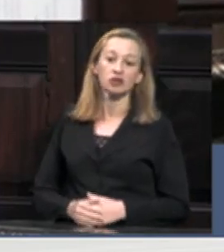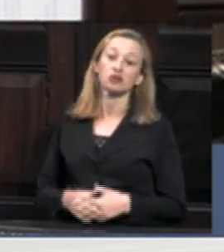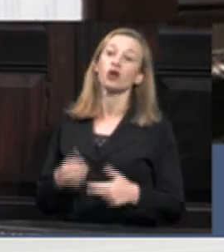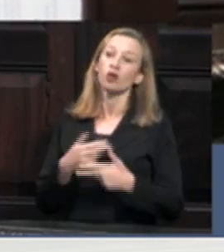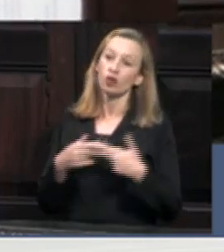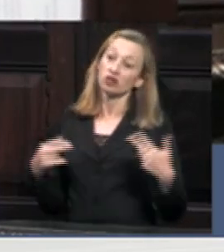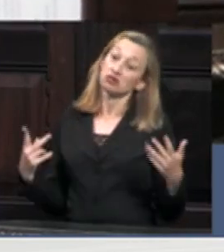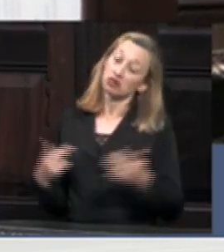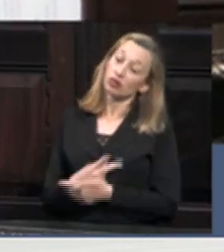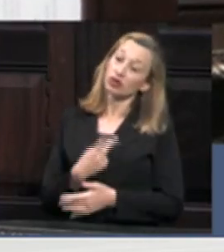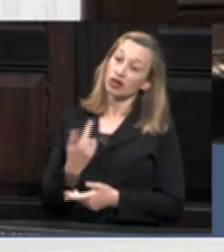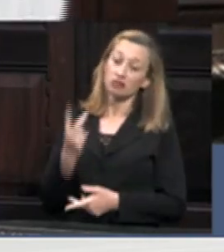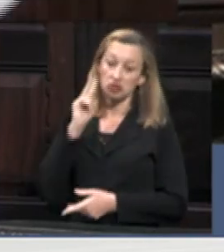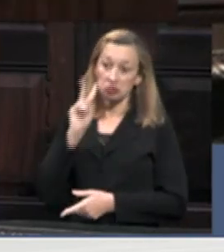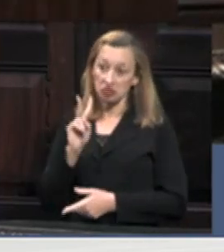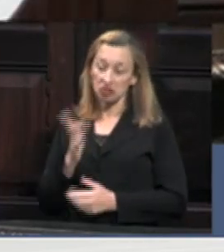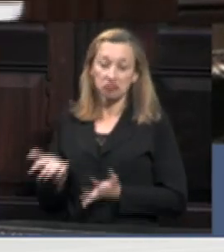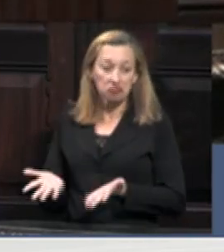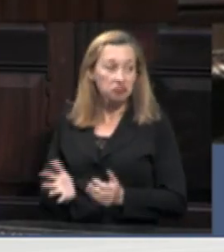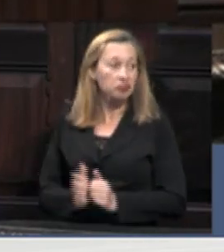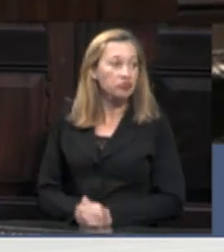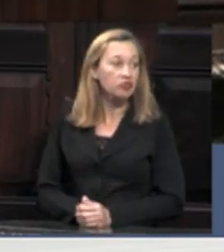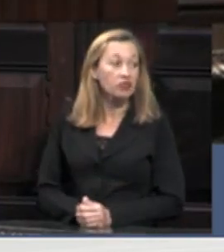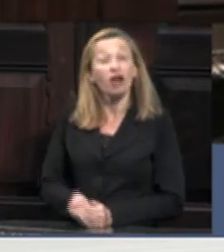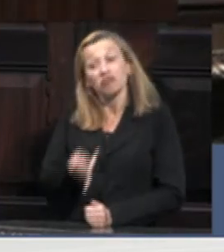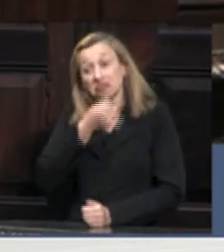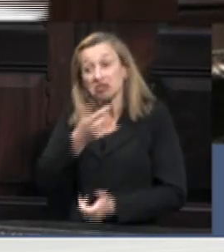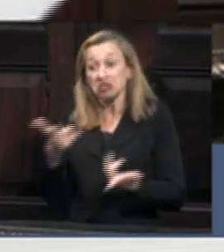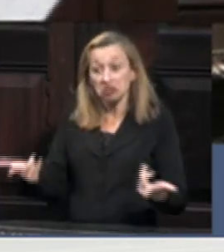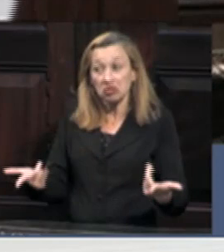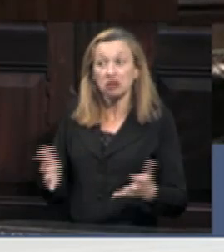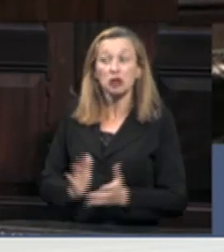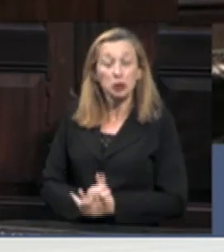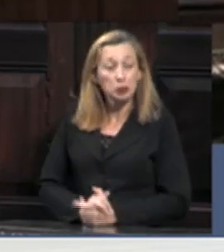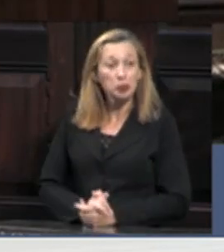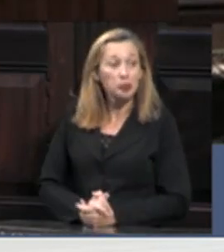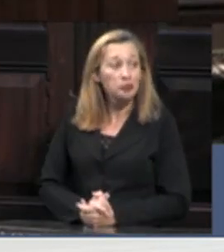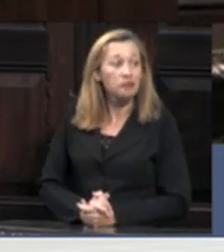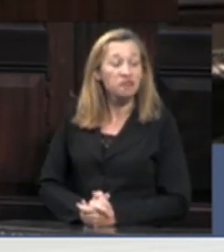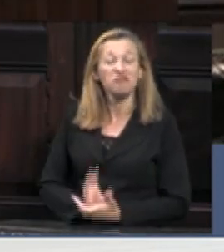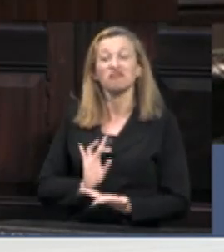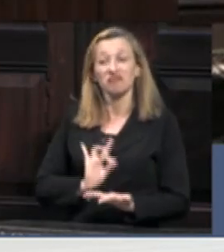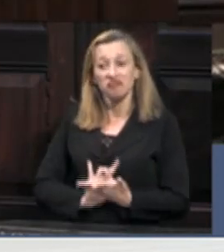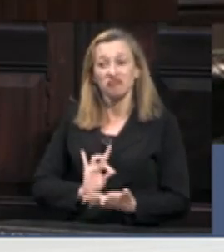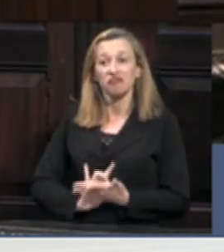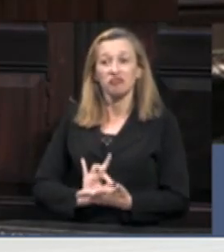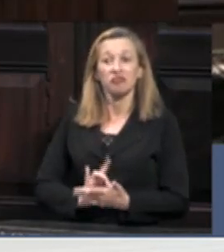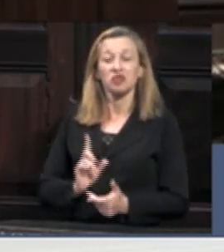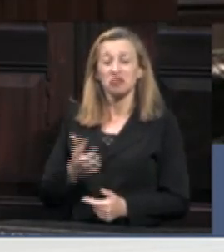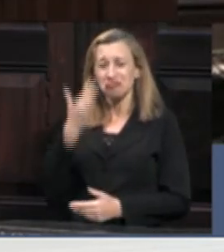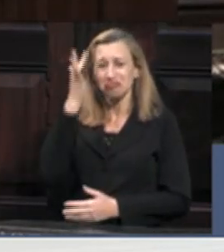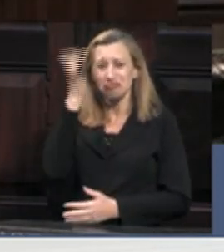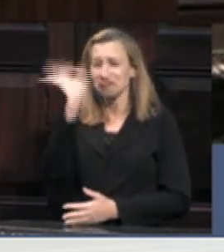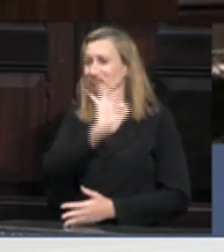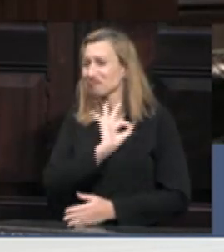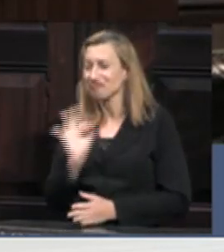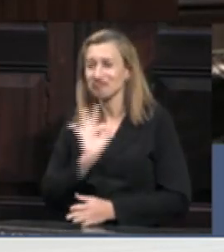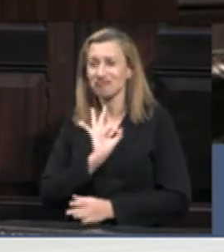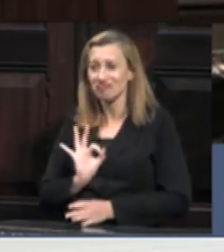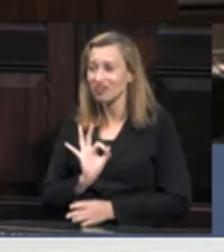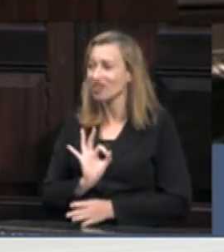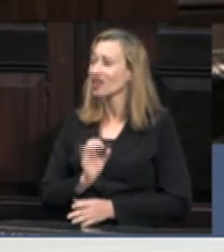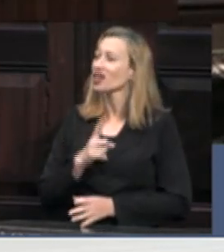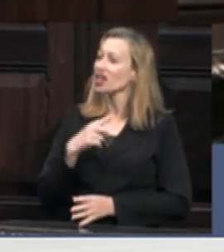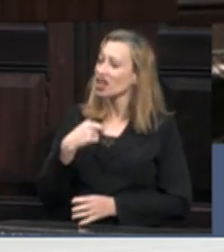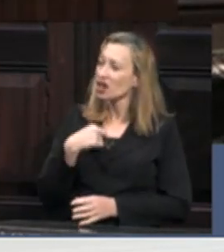natureza. É lamentável realmente, nós não entendemos. E eu